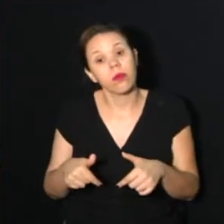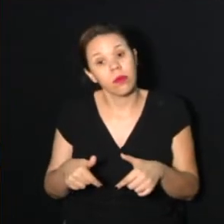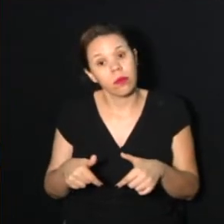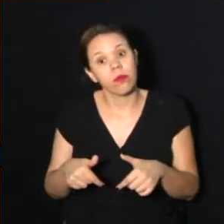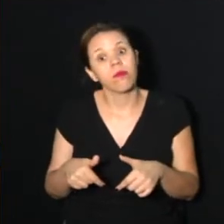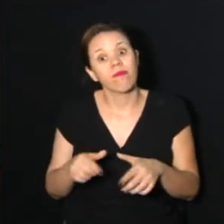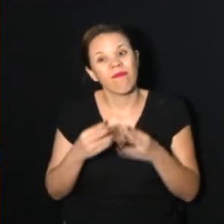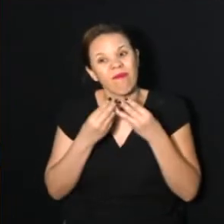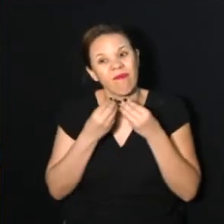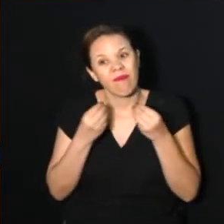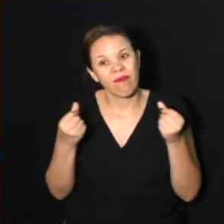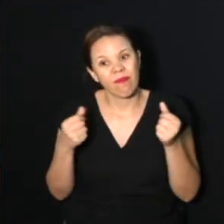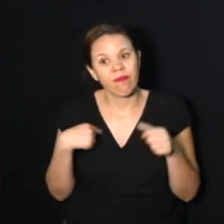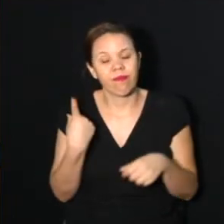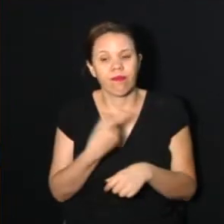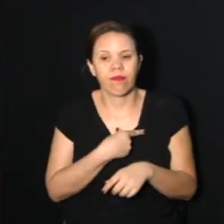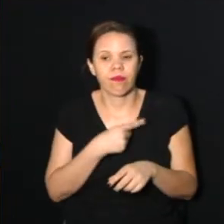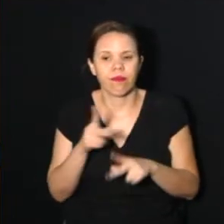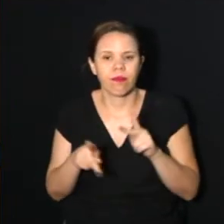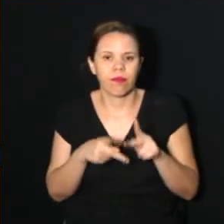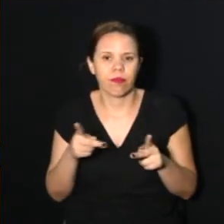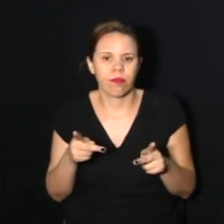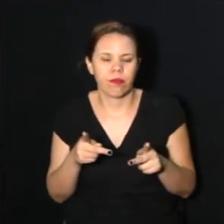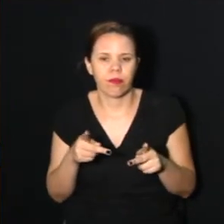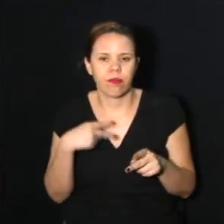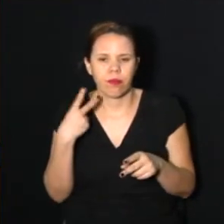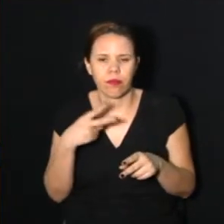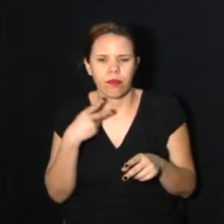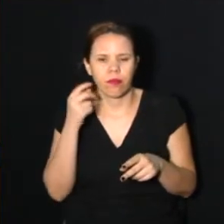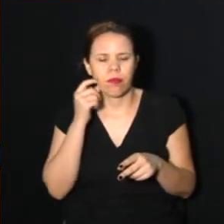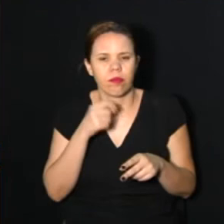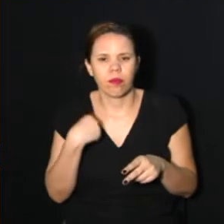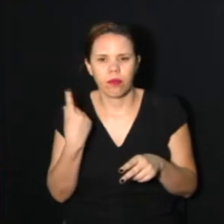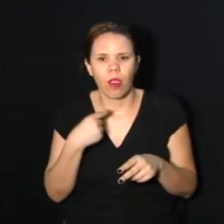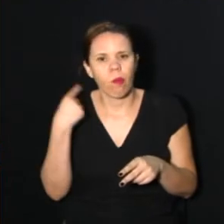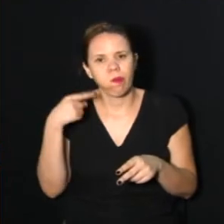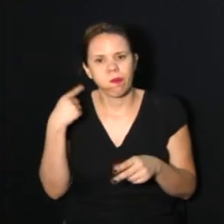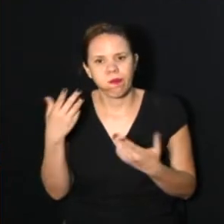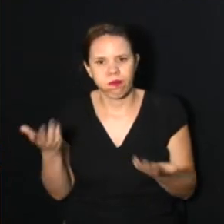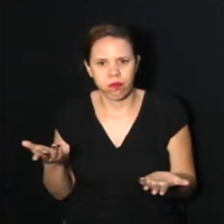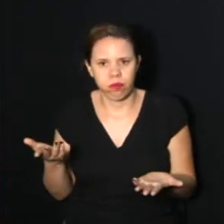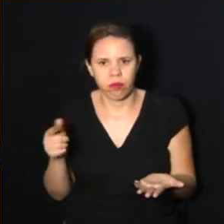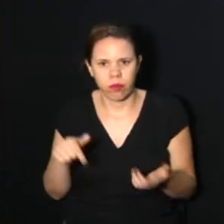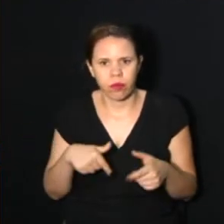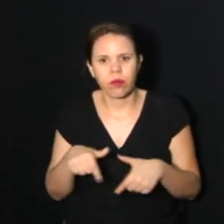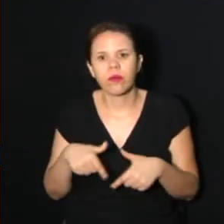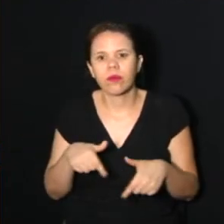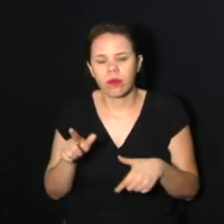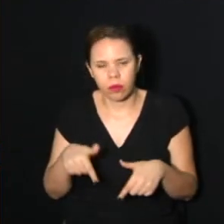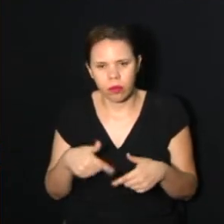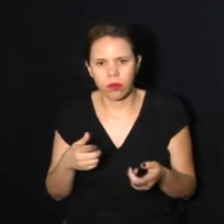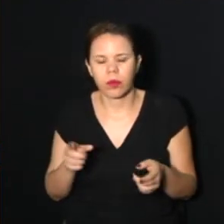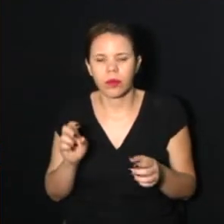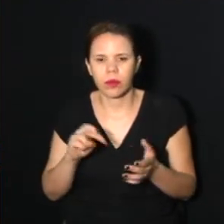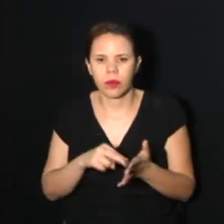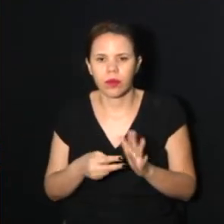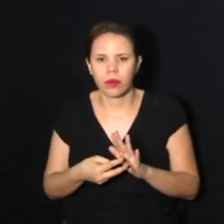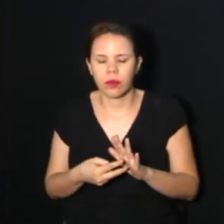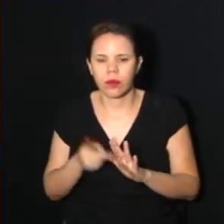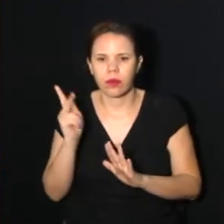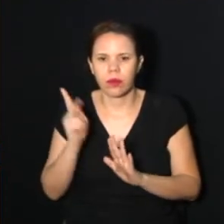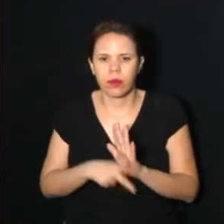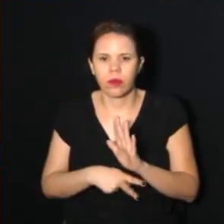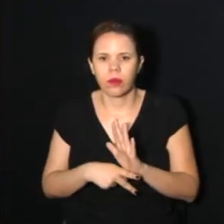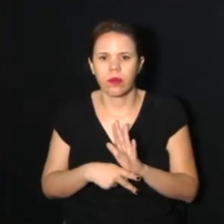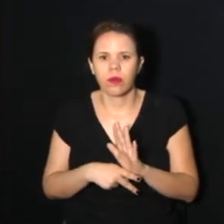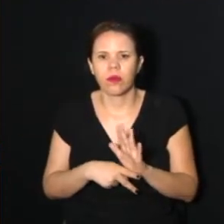espinhoso, tanto para o senhor quanto para mim, tanto para o vereador Marcelo Silva, que somos advogados. E esse trabalho diz respeito a um projeto